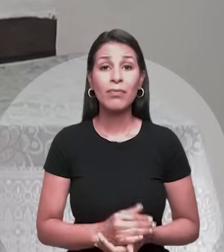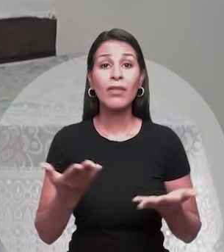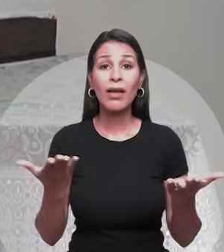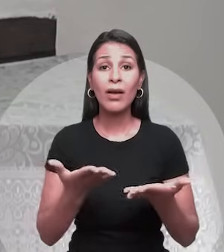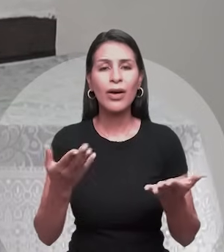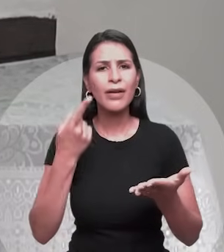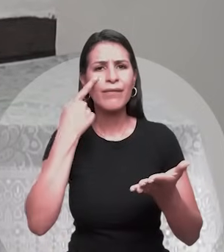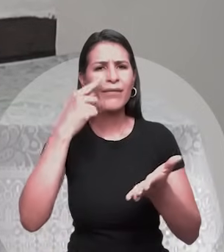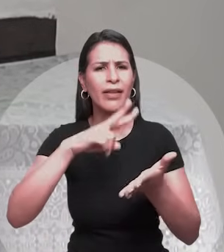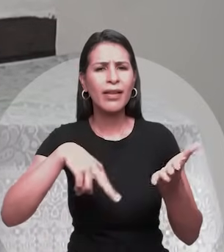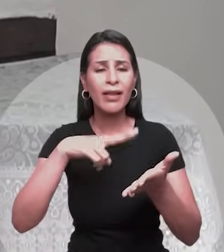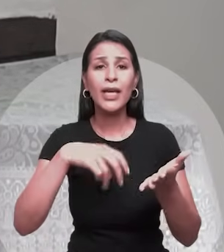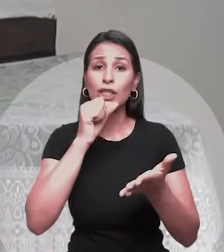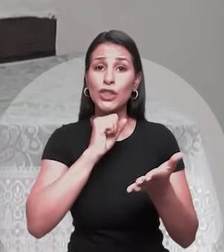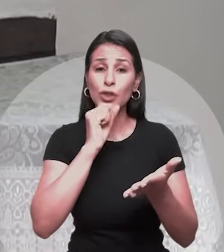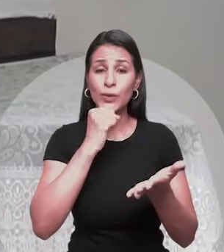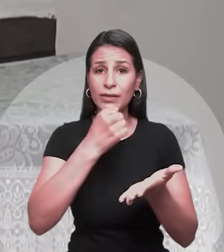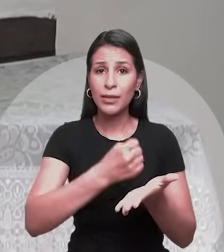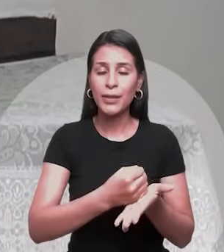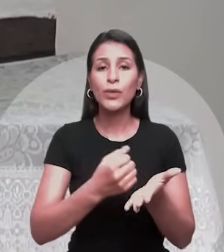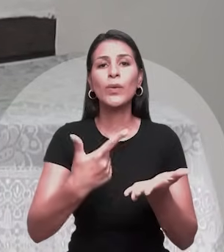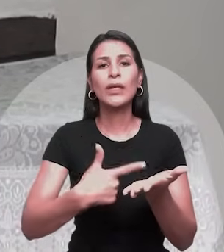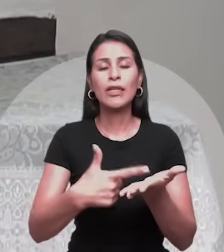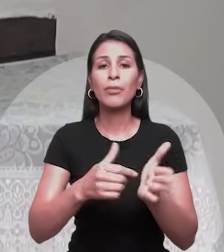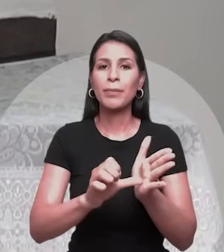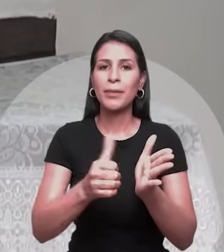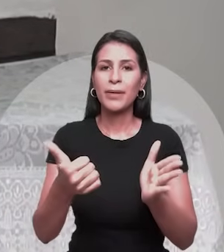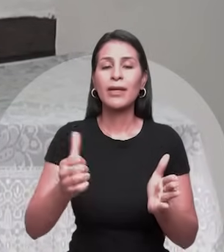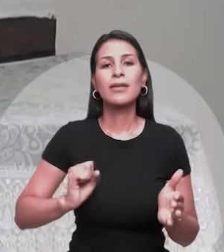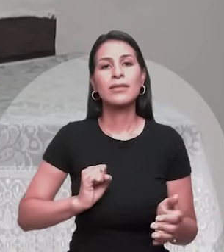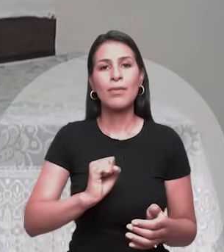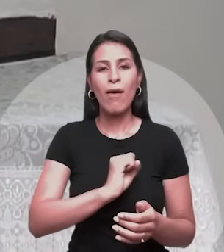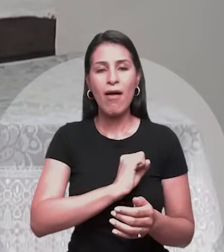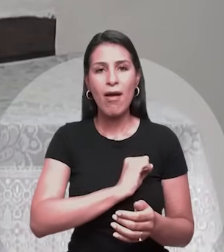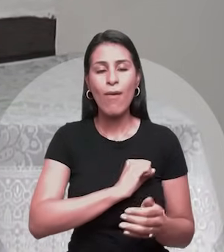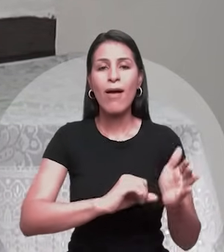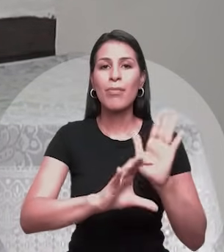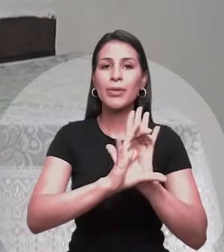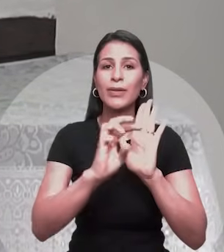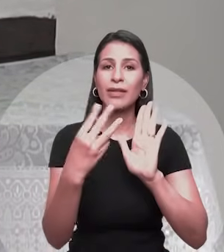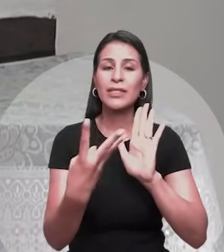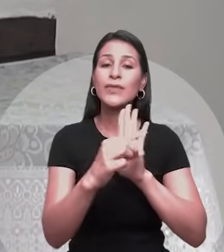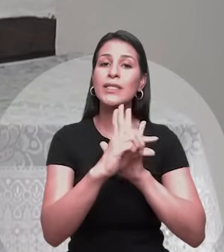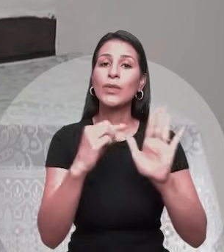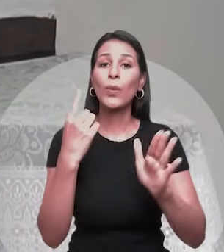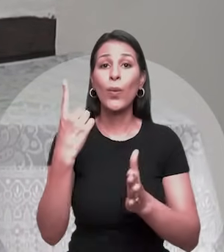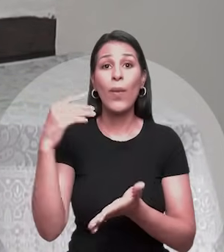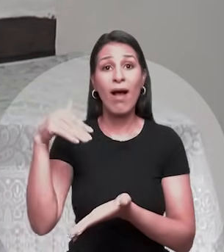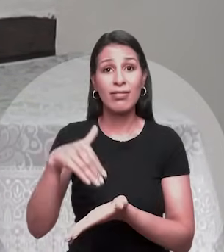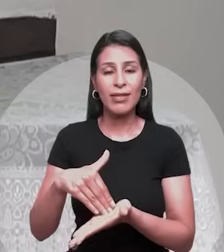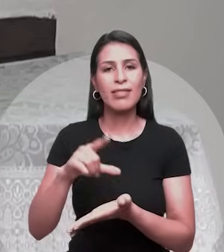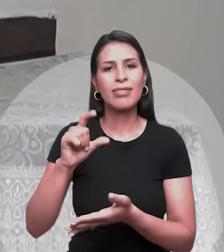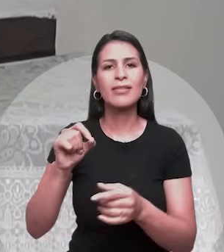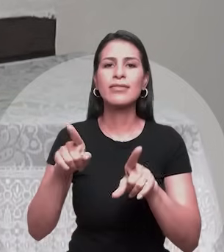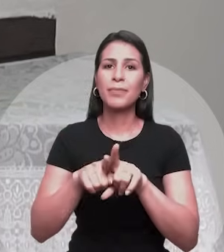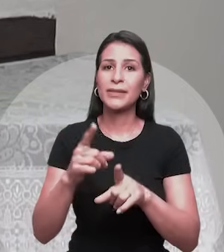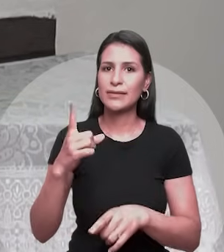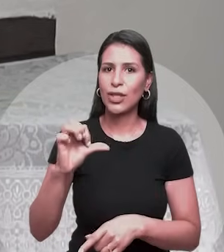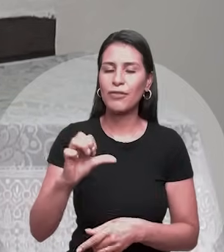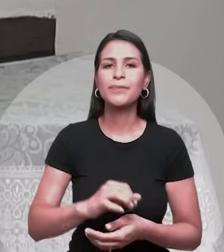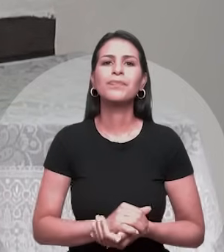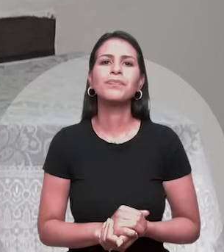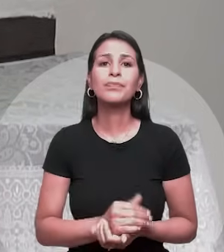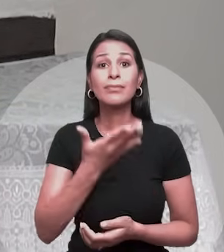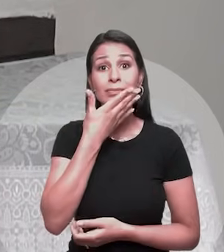Ouçamos a leitura do Antigo Testamento de 1 Samuel, capítulo 3, versículos 1 a 10 e versículo 19.